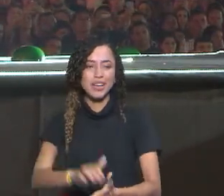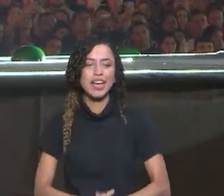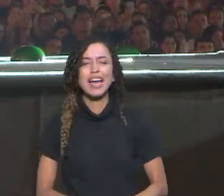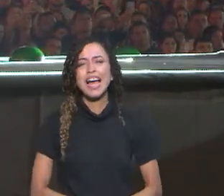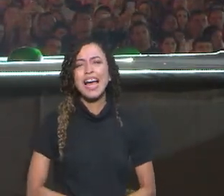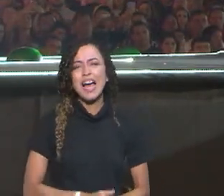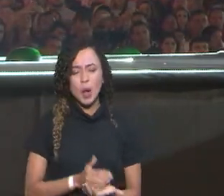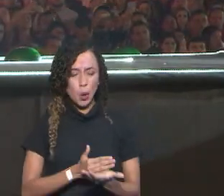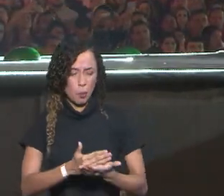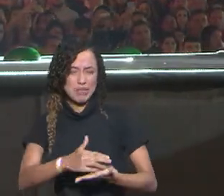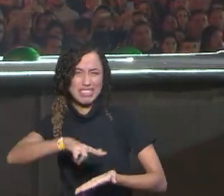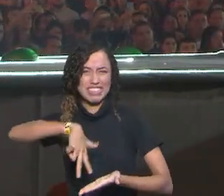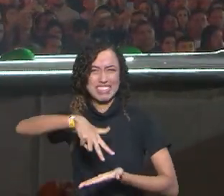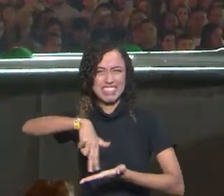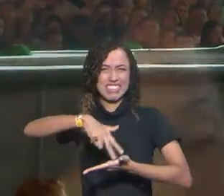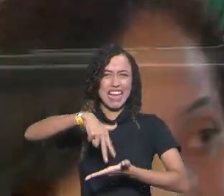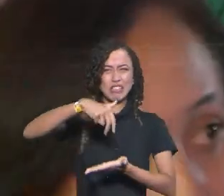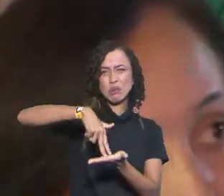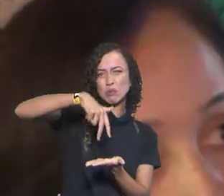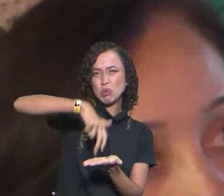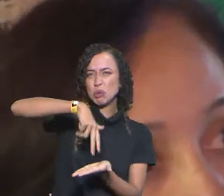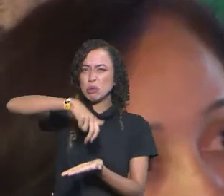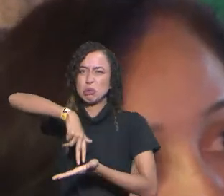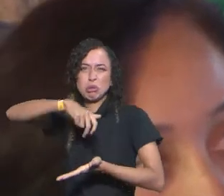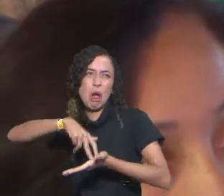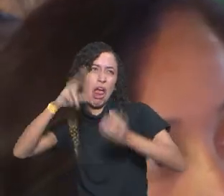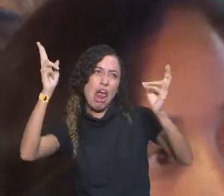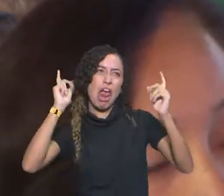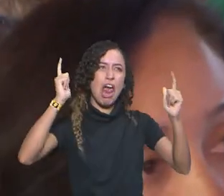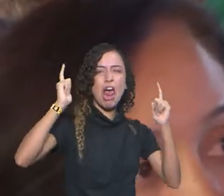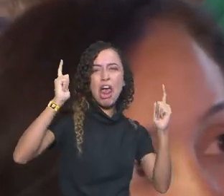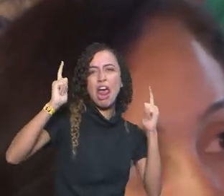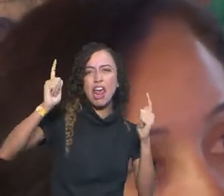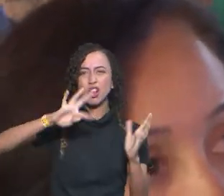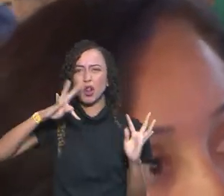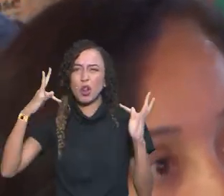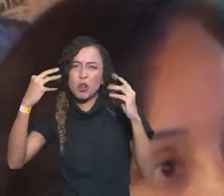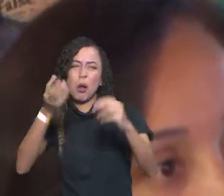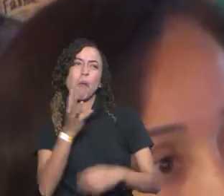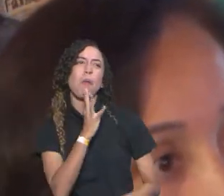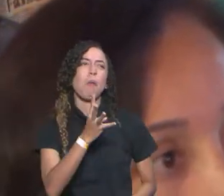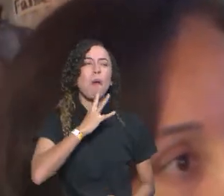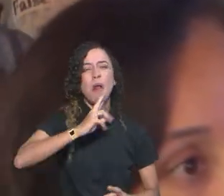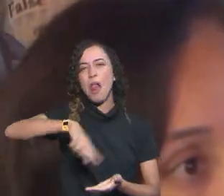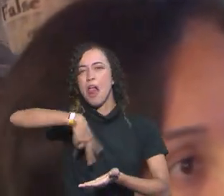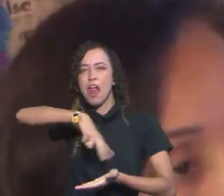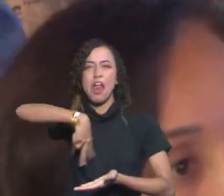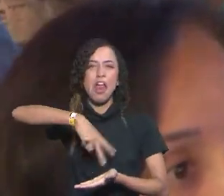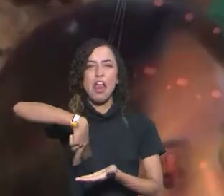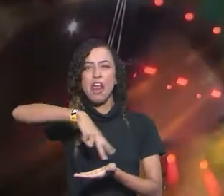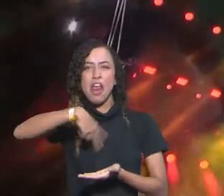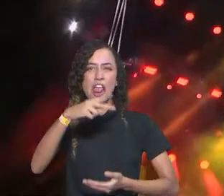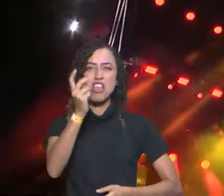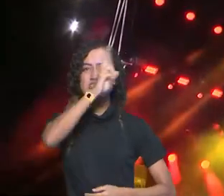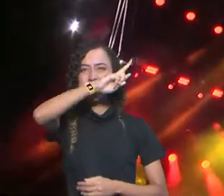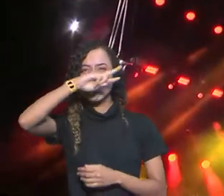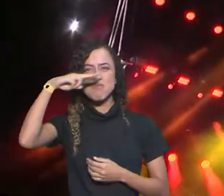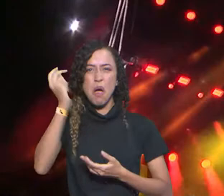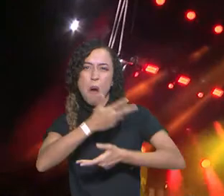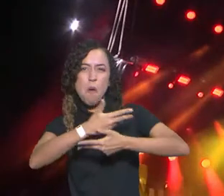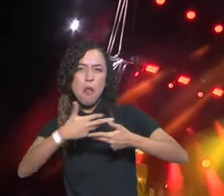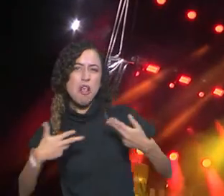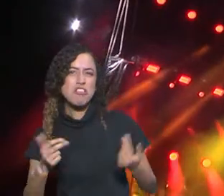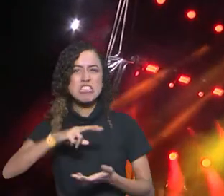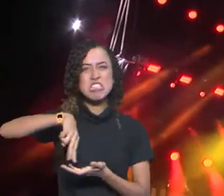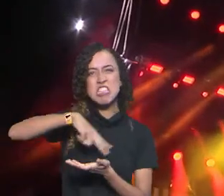aí ele começa a dançar Ina todo tipo de dança requebra é a dança sensual